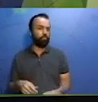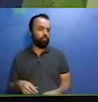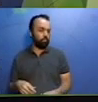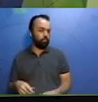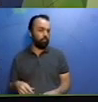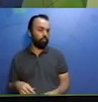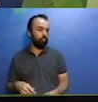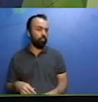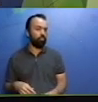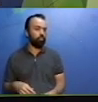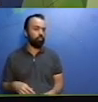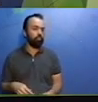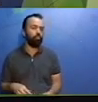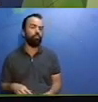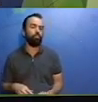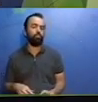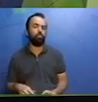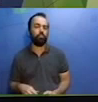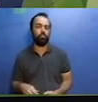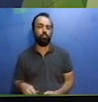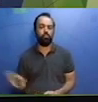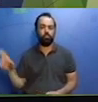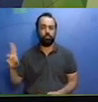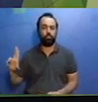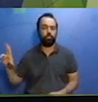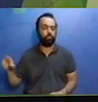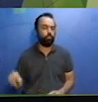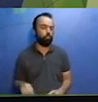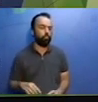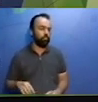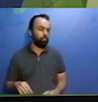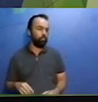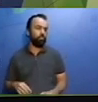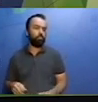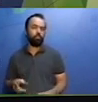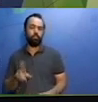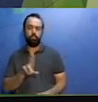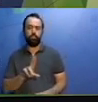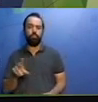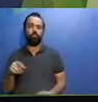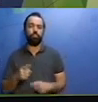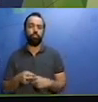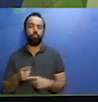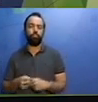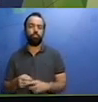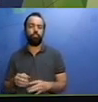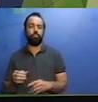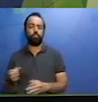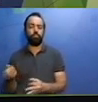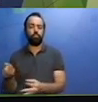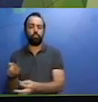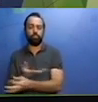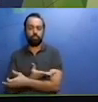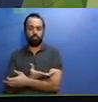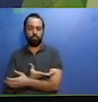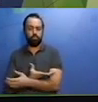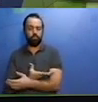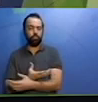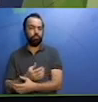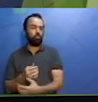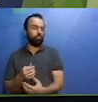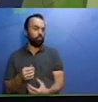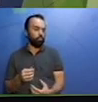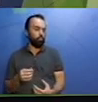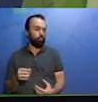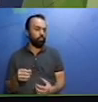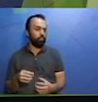liquefação fracionada. Ela recebe esse nome exatamente porque para finalizar o processo, depois que o